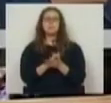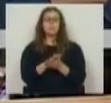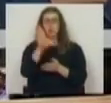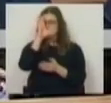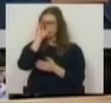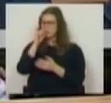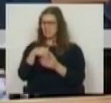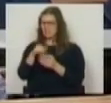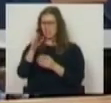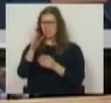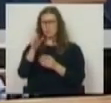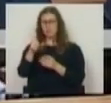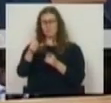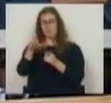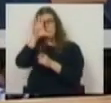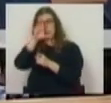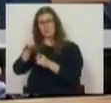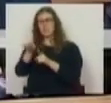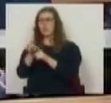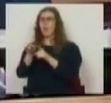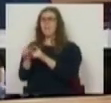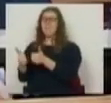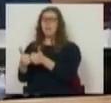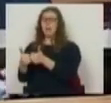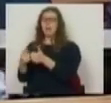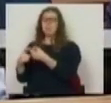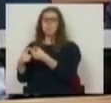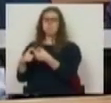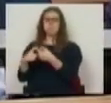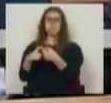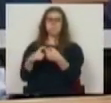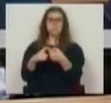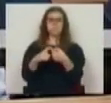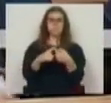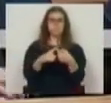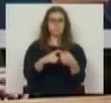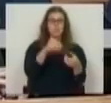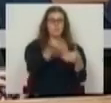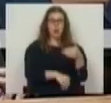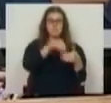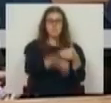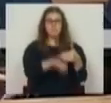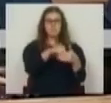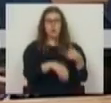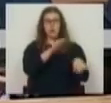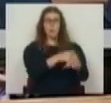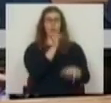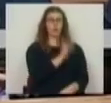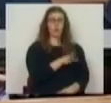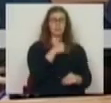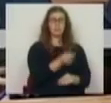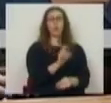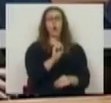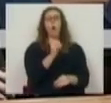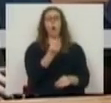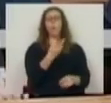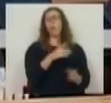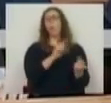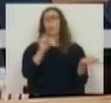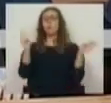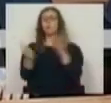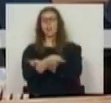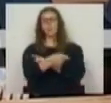Ministério da Ciência, Tecnologia e Ensino Superior a ir atrás dos chumbos ao PrevPAP por parte dos reitores, ora são os reitores